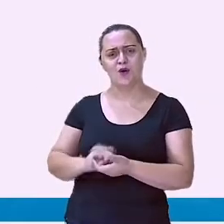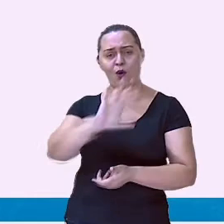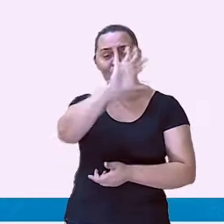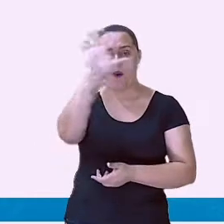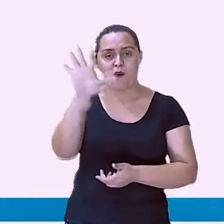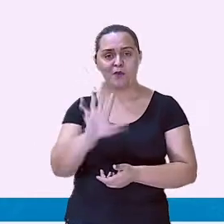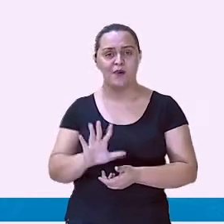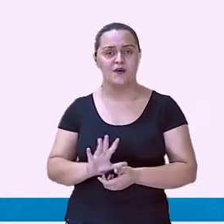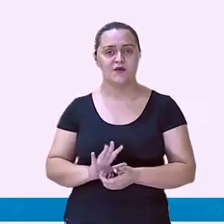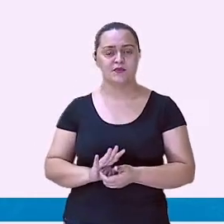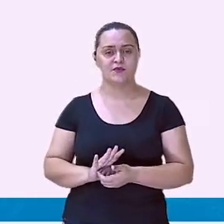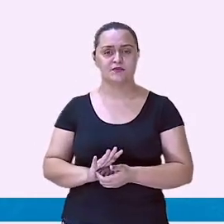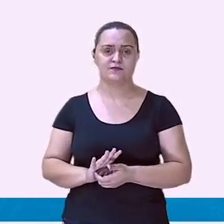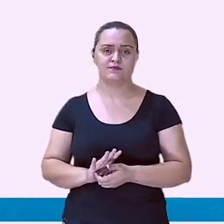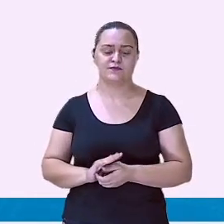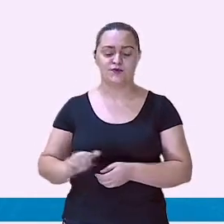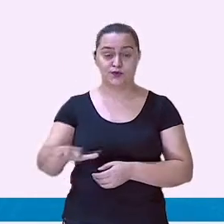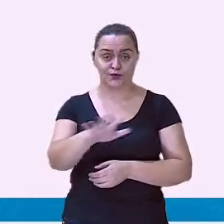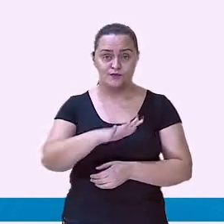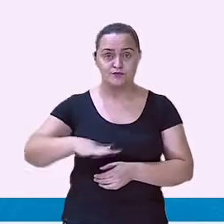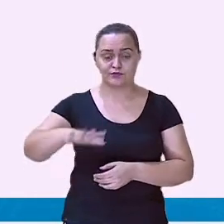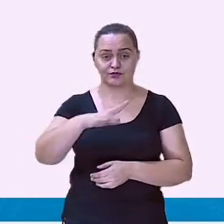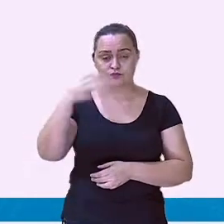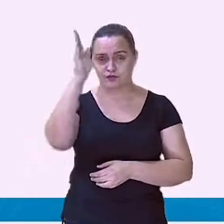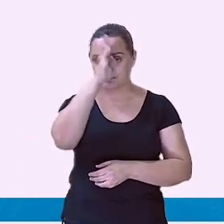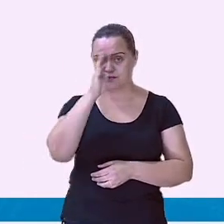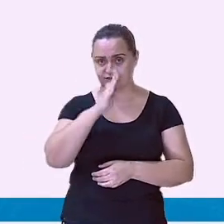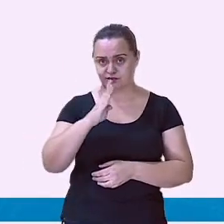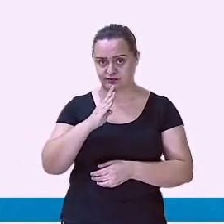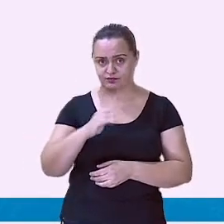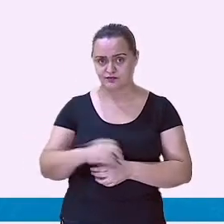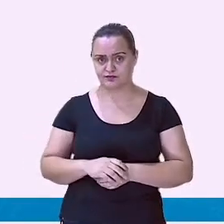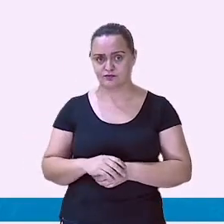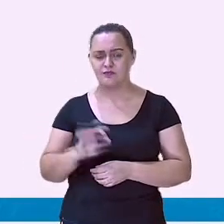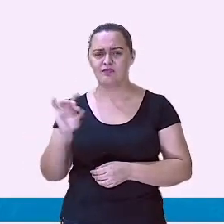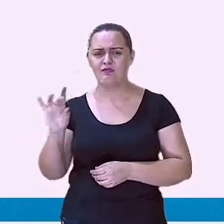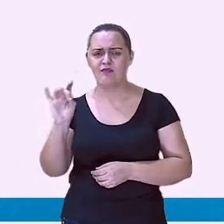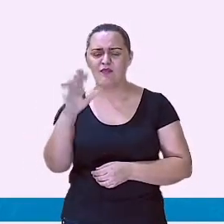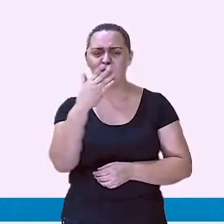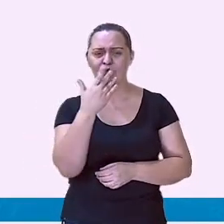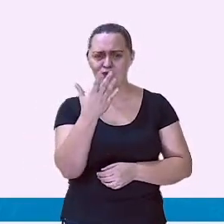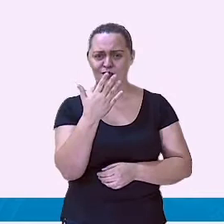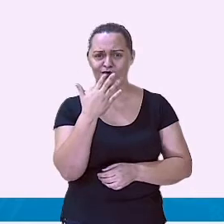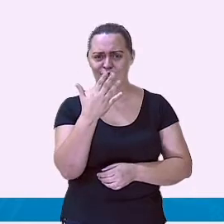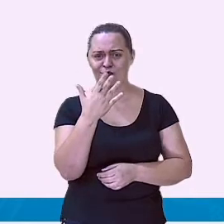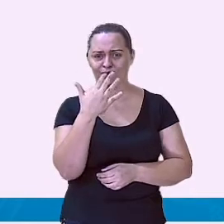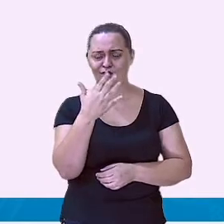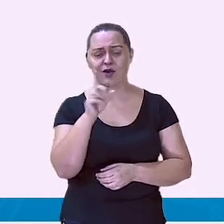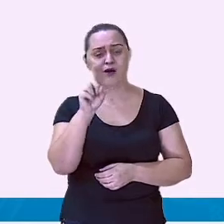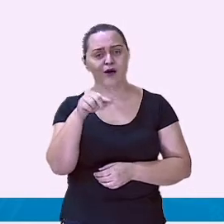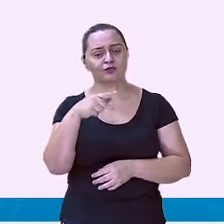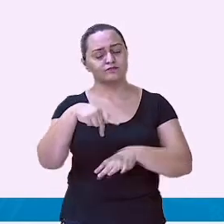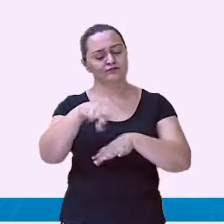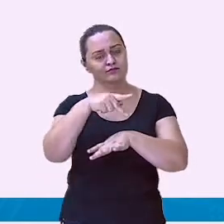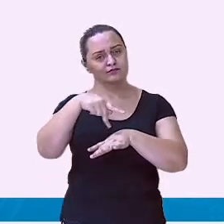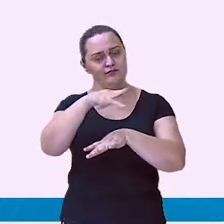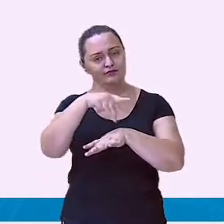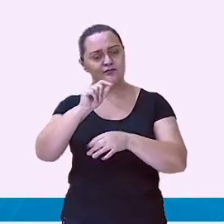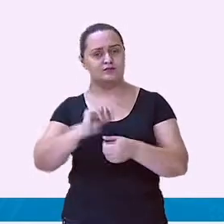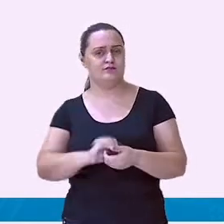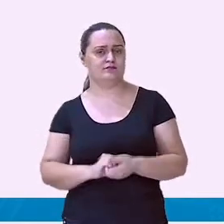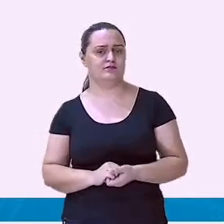brasileiro, olha bem, cada uma dessas cores, tá, seria uma nação.